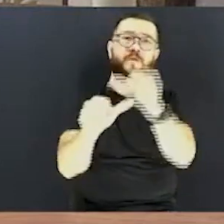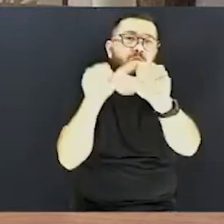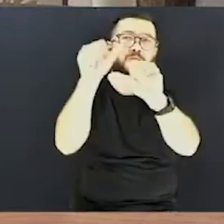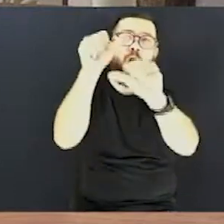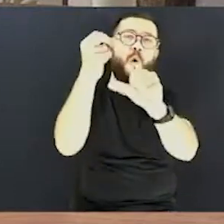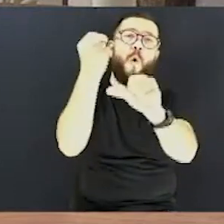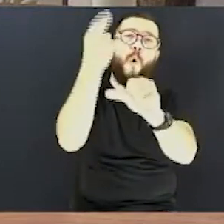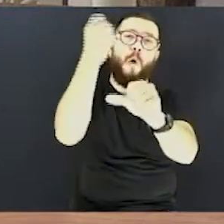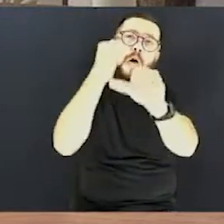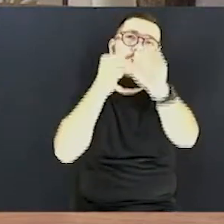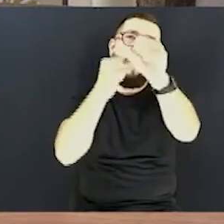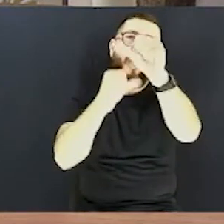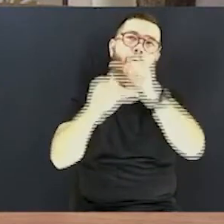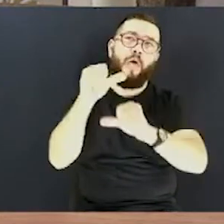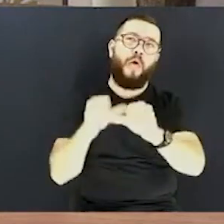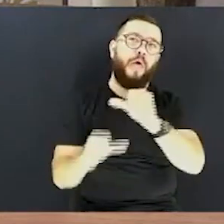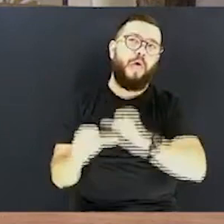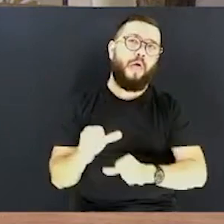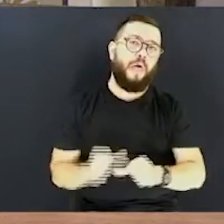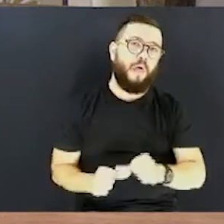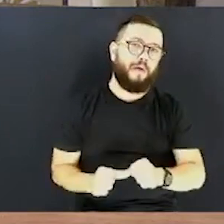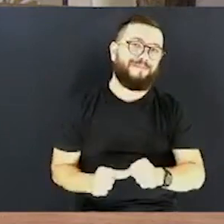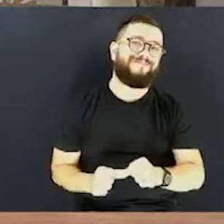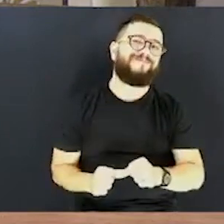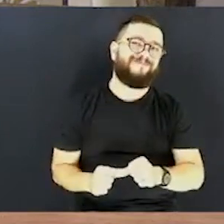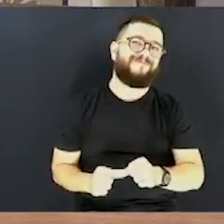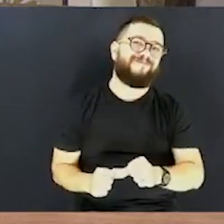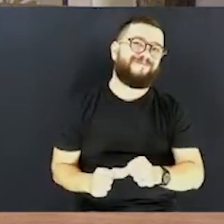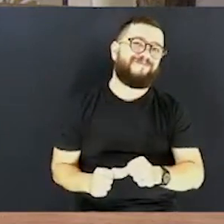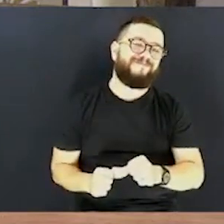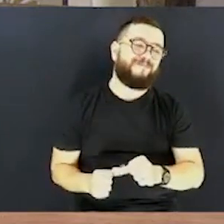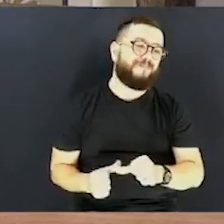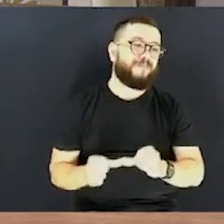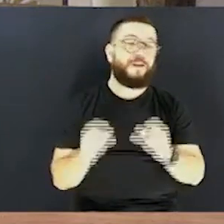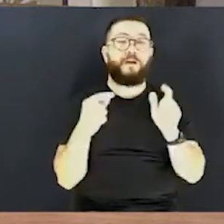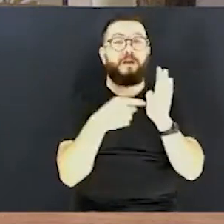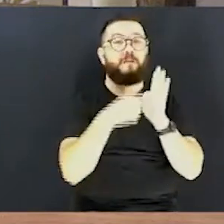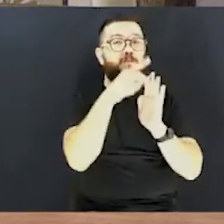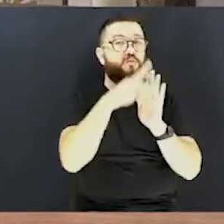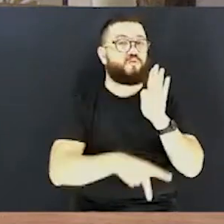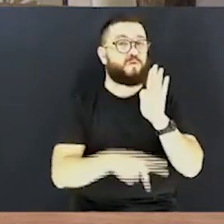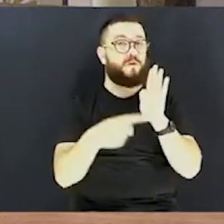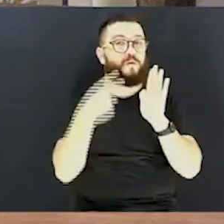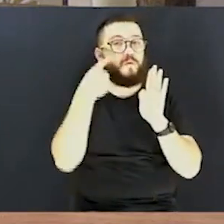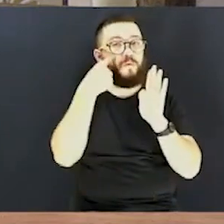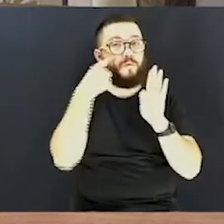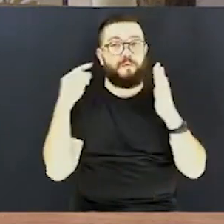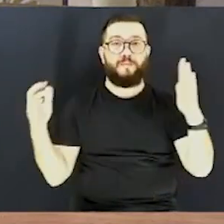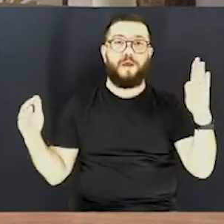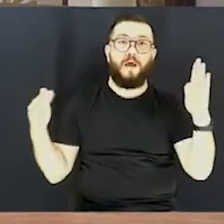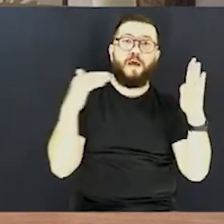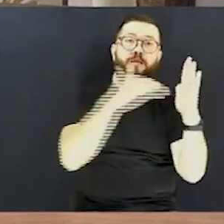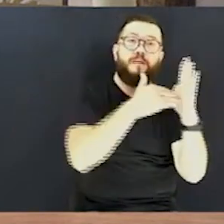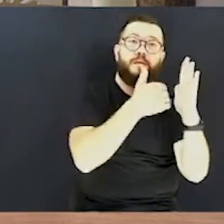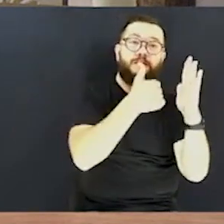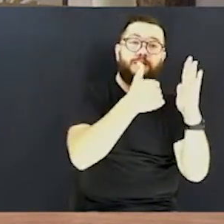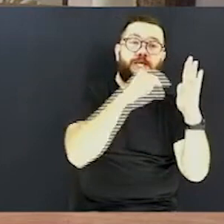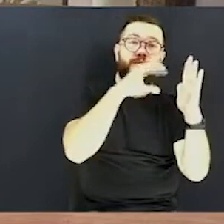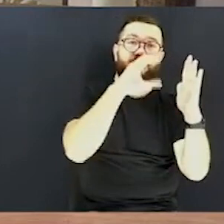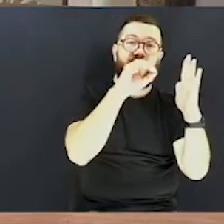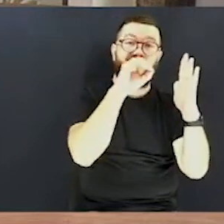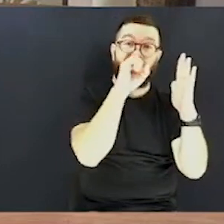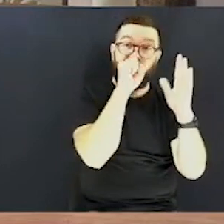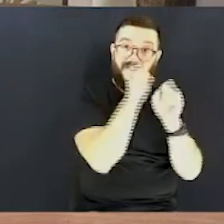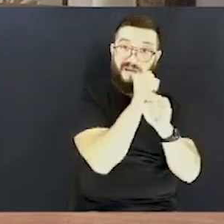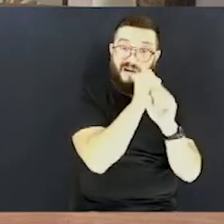têm que ser revistas. E é importante inclusão no projeto que daqui a 10 anos seja feito um novo projeto